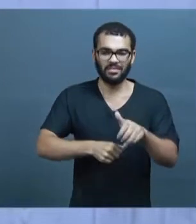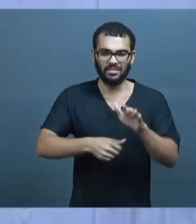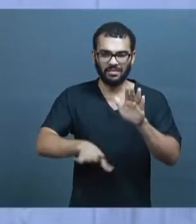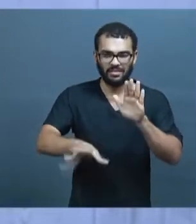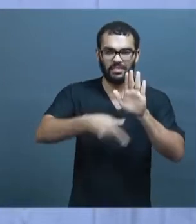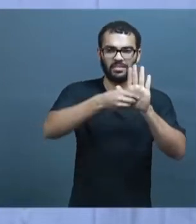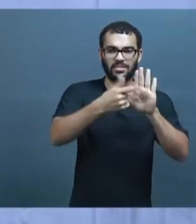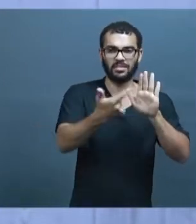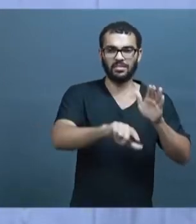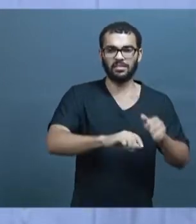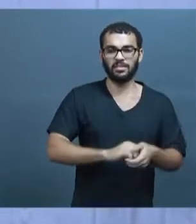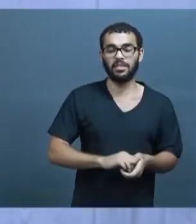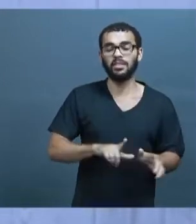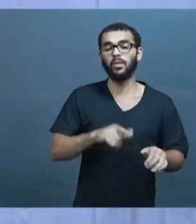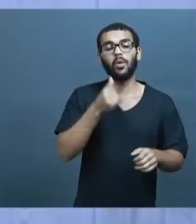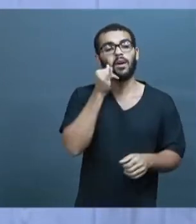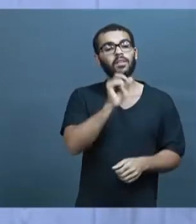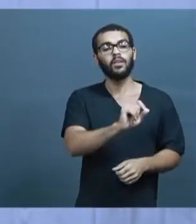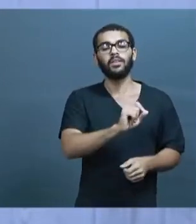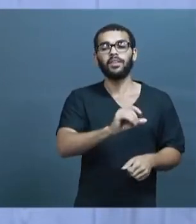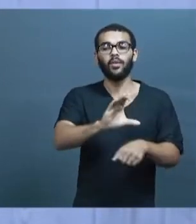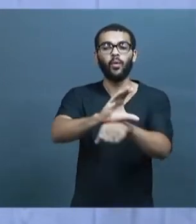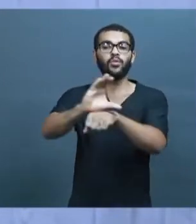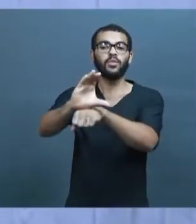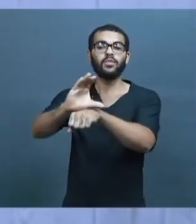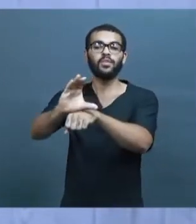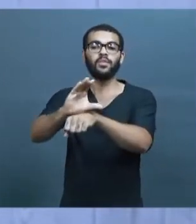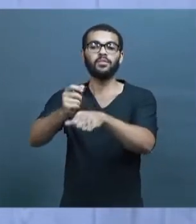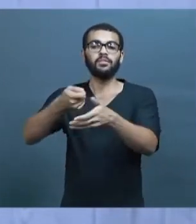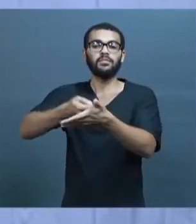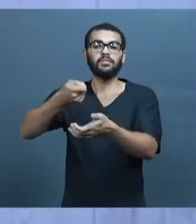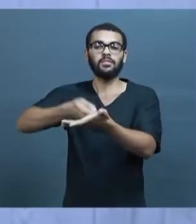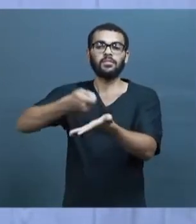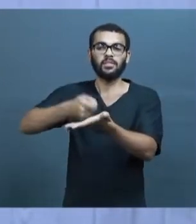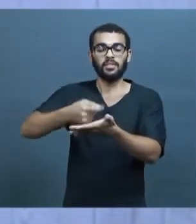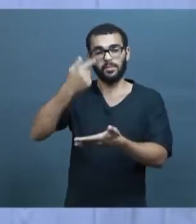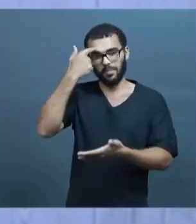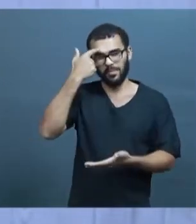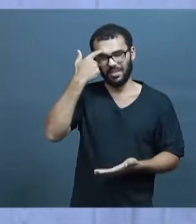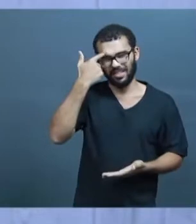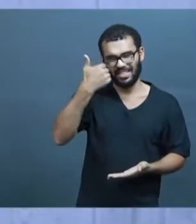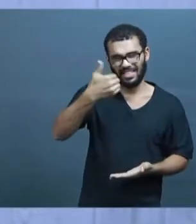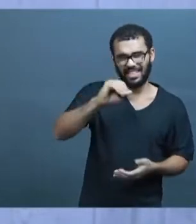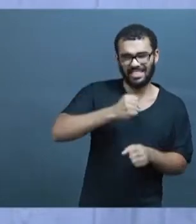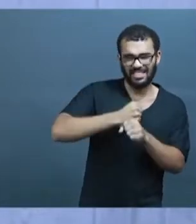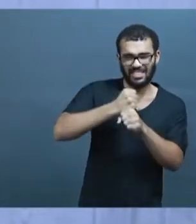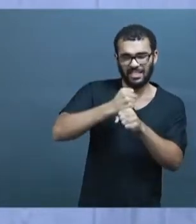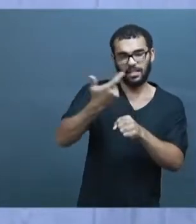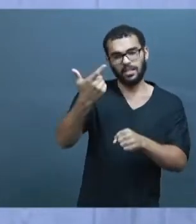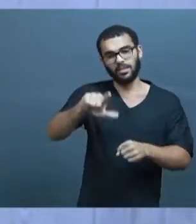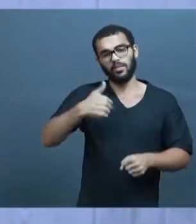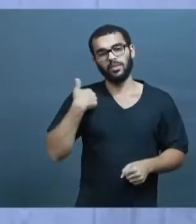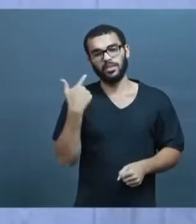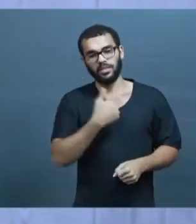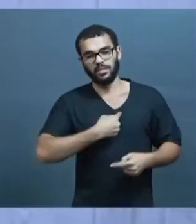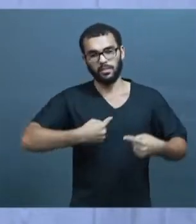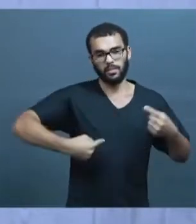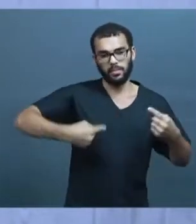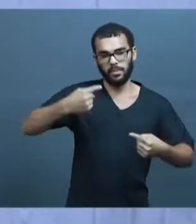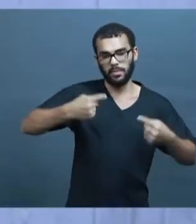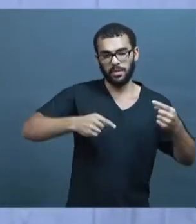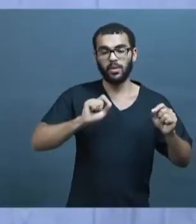da Constituição. Então, imagine daqui 10 anos, né? Nós vamos estar nessa mesma bancada aqui discutindo de novo o mesmo assunto. A ideia da lei complementar é justamente